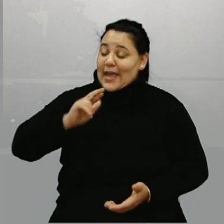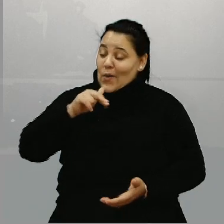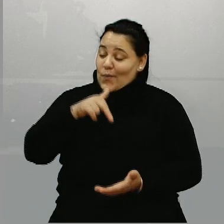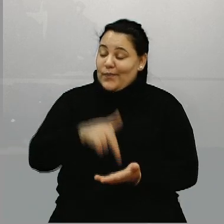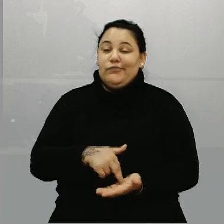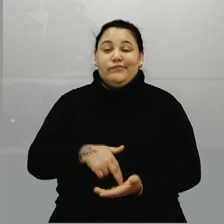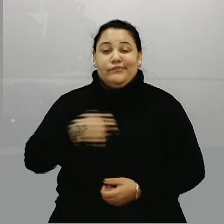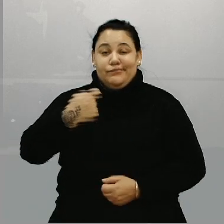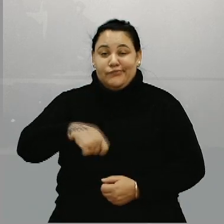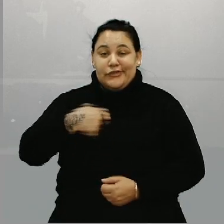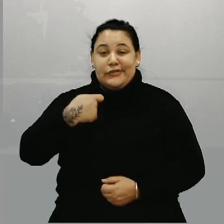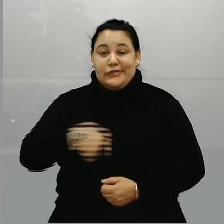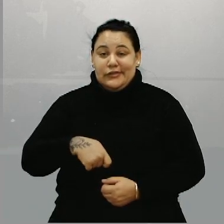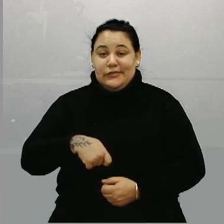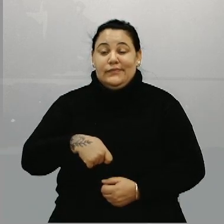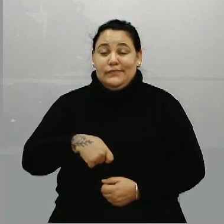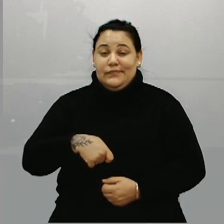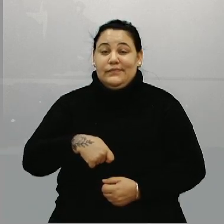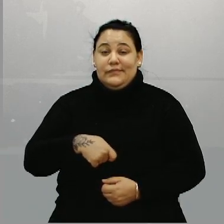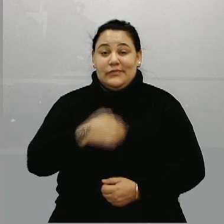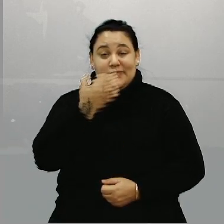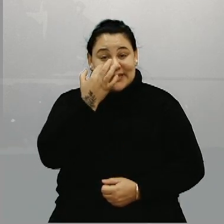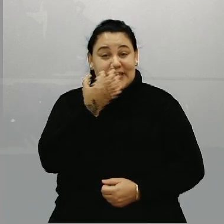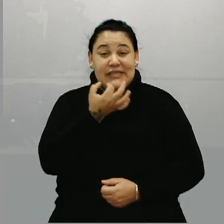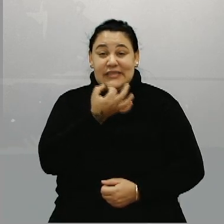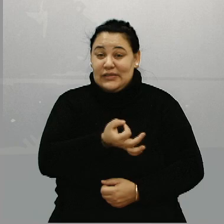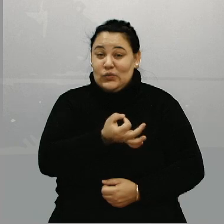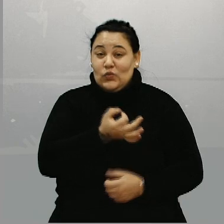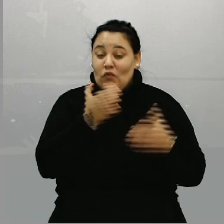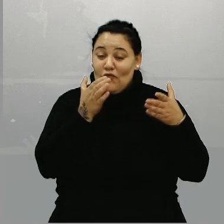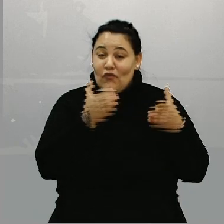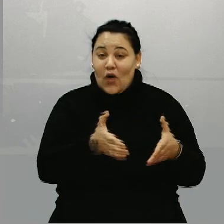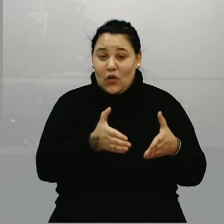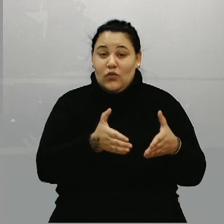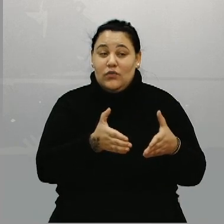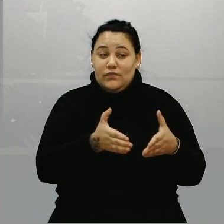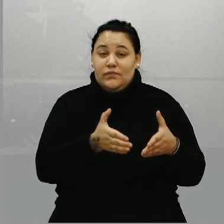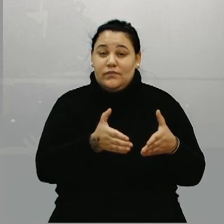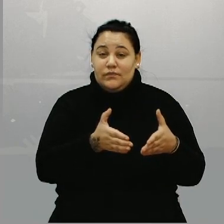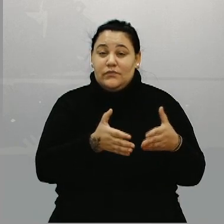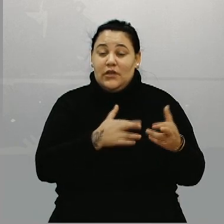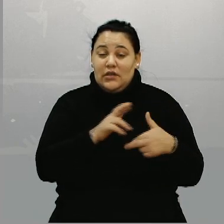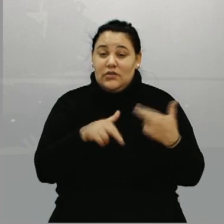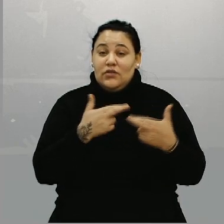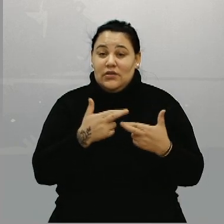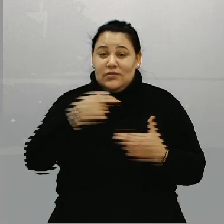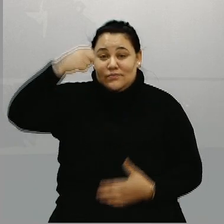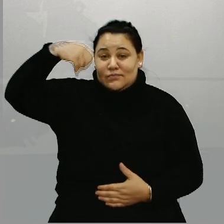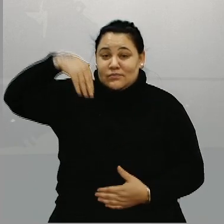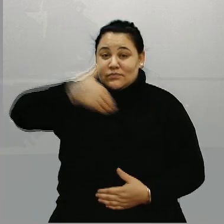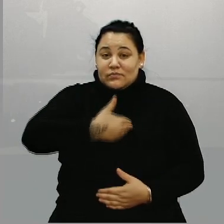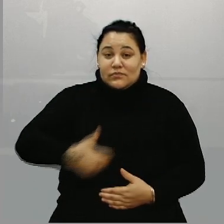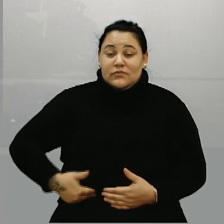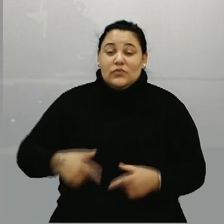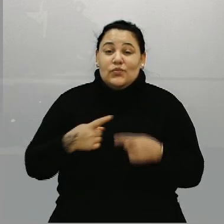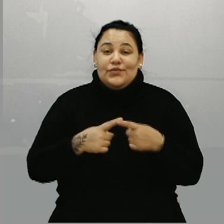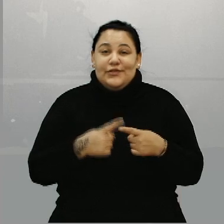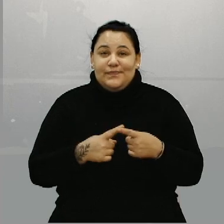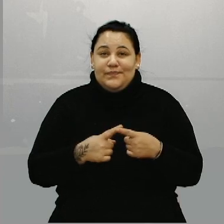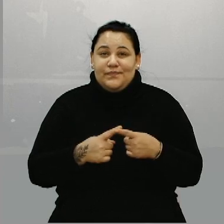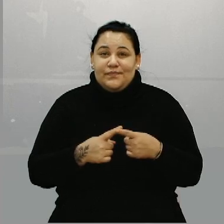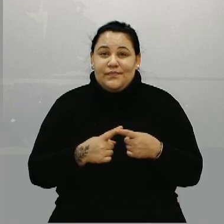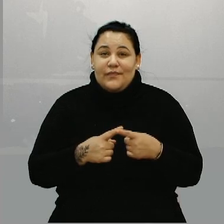precisamos dar uma atenção, né? Um foco nesta questão, pois interage com a